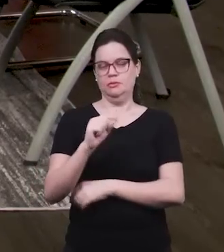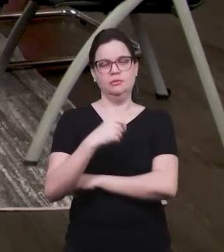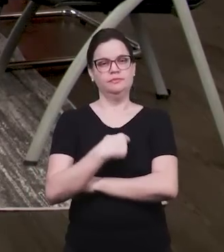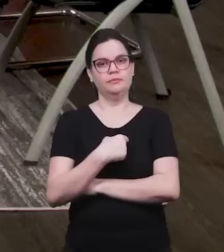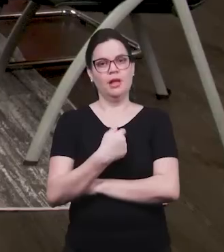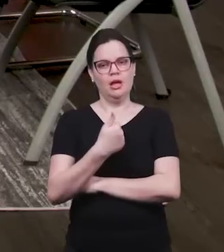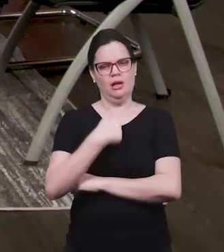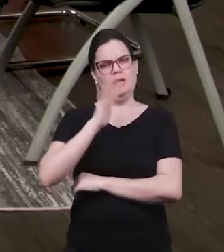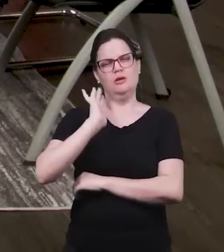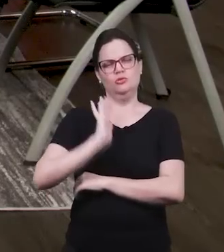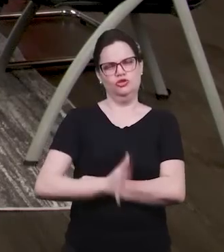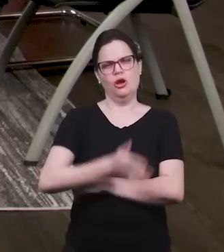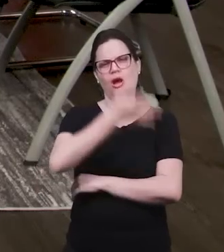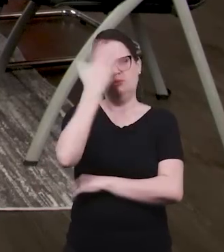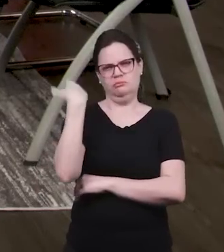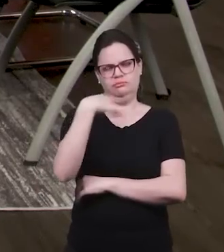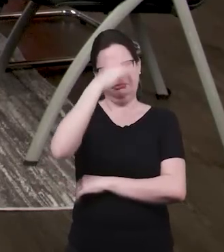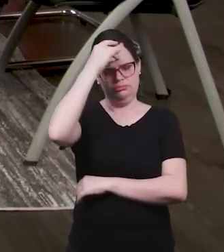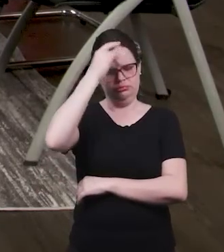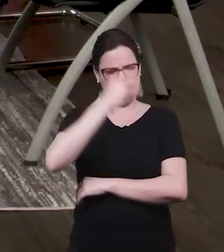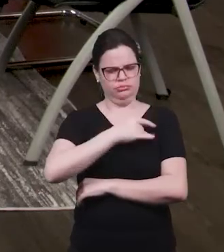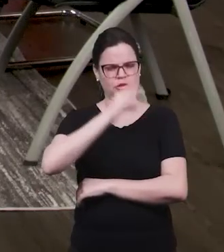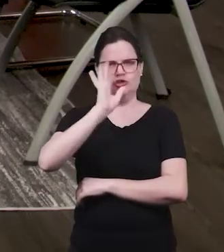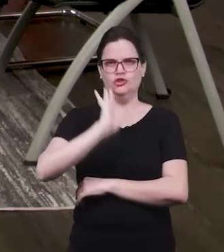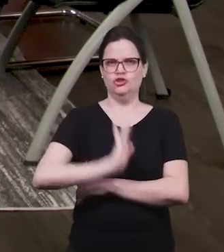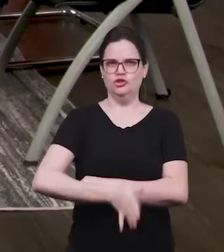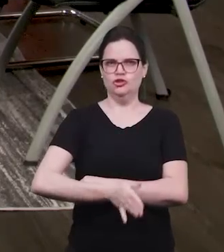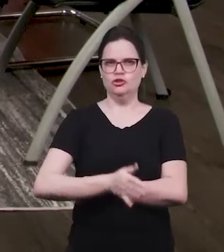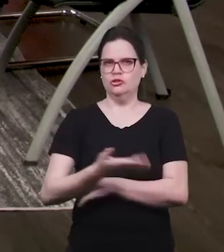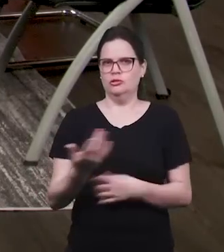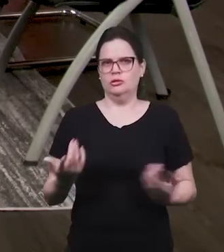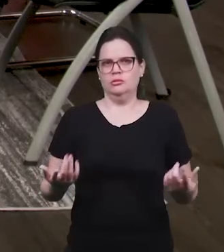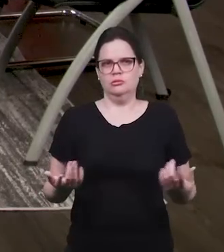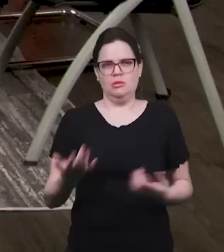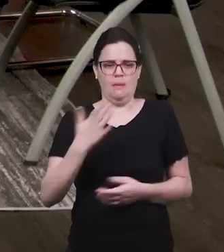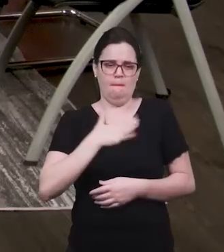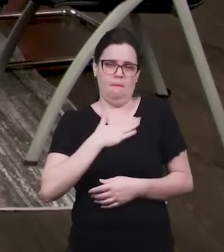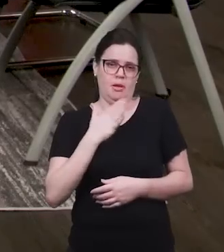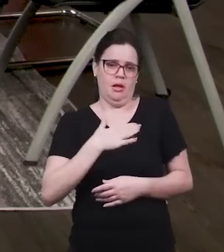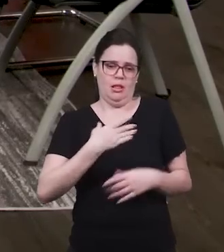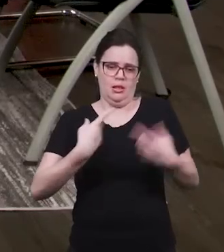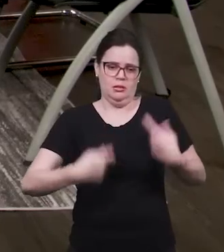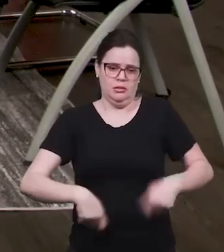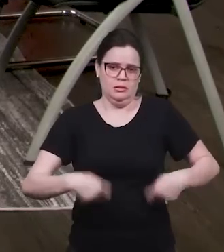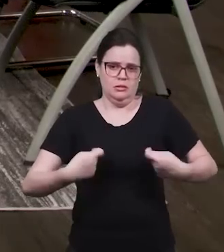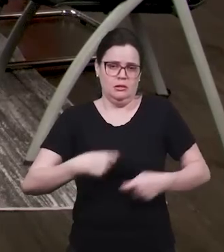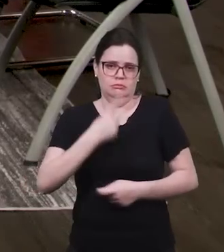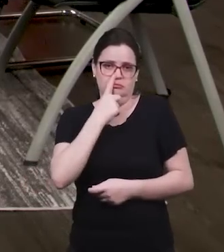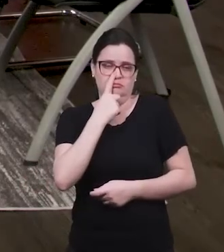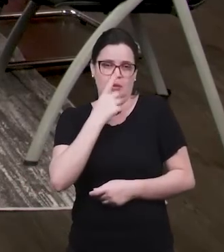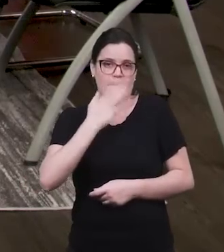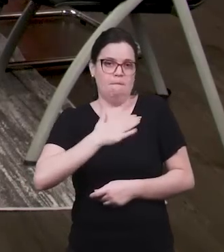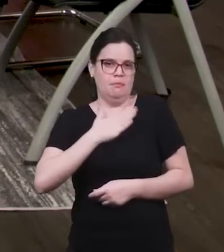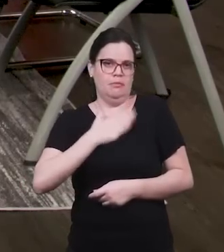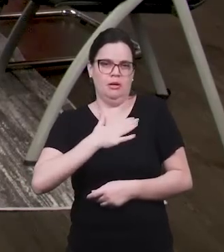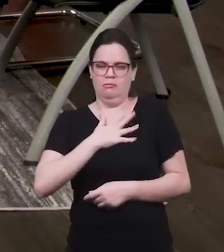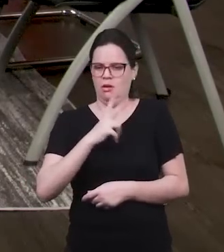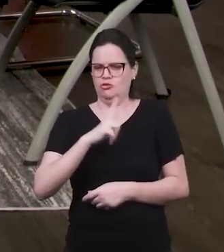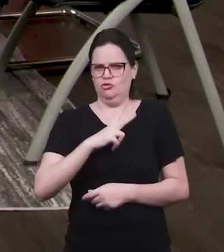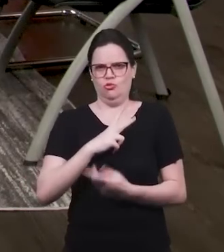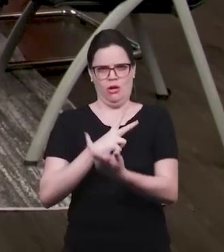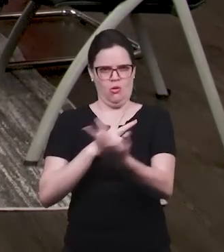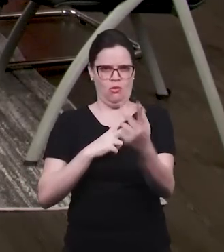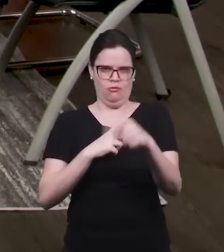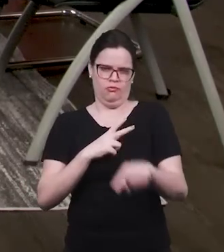tinha recebido a bênção, o batismo com o Espírito Santo, que era uma necessidade minha e que vem para todo mundo que